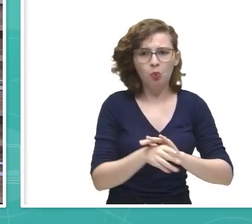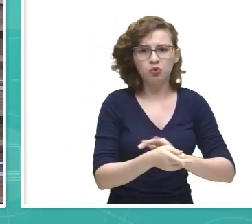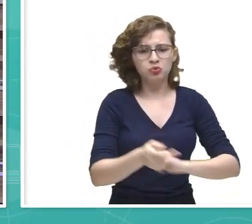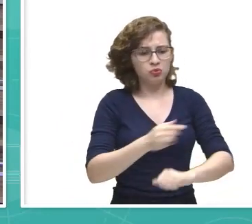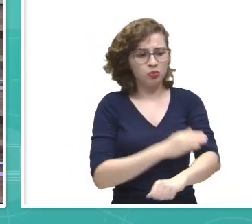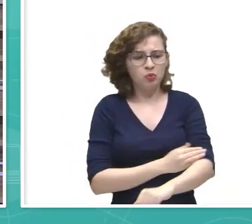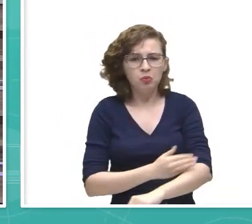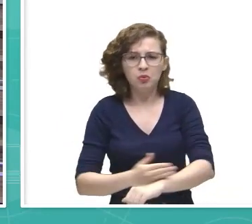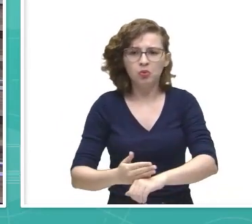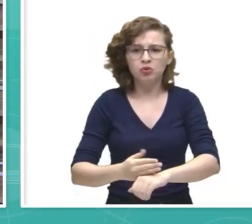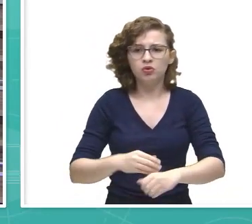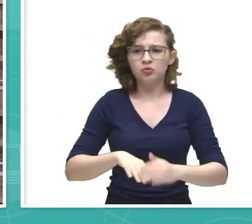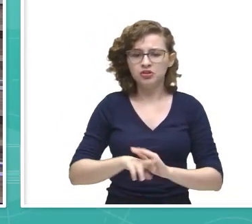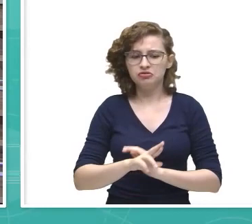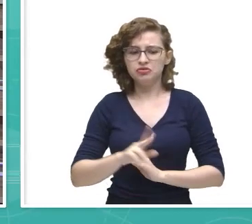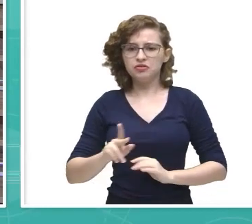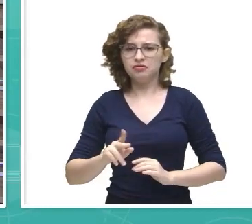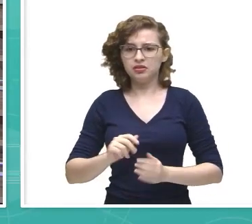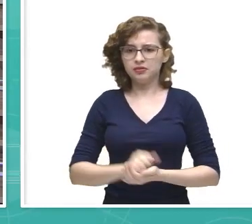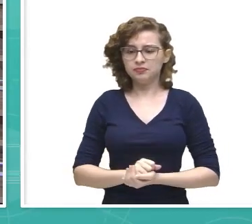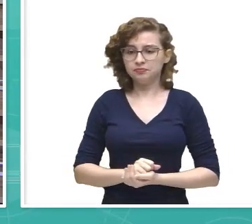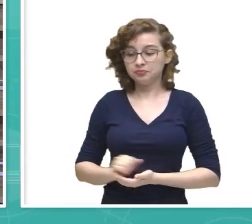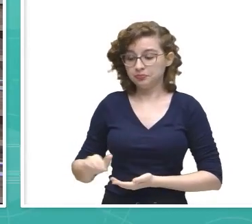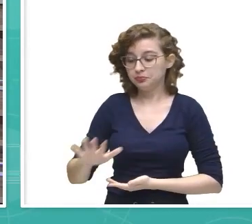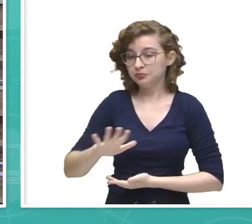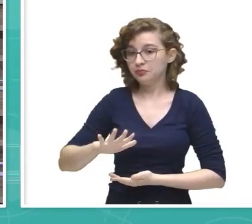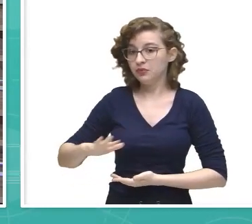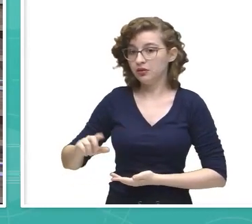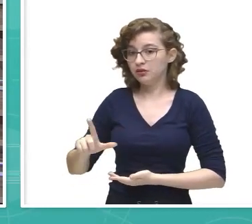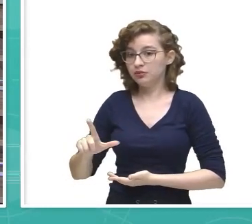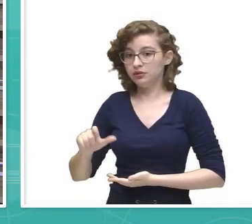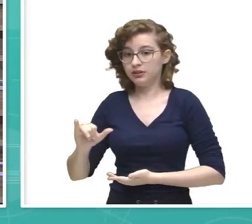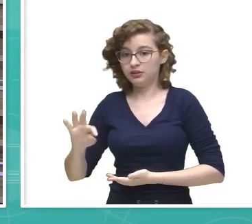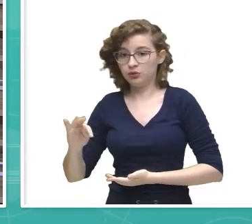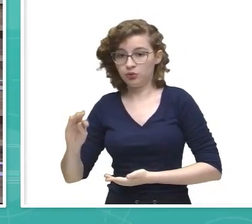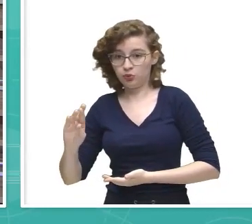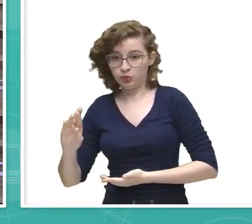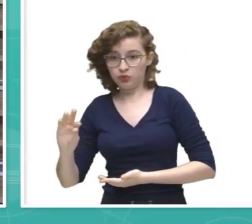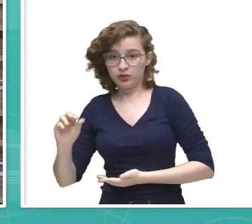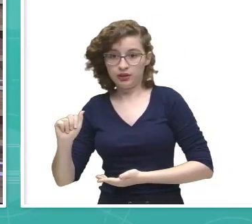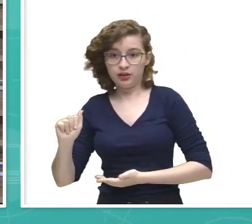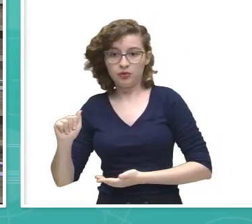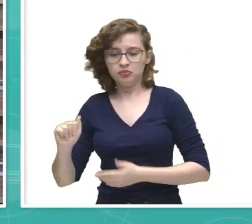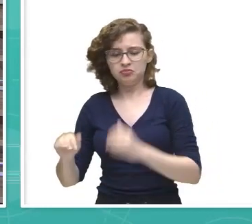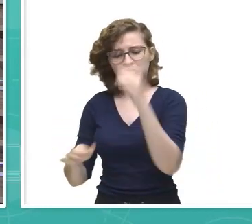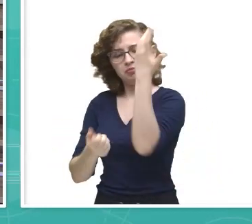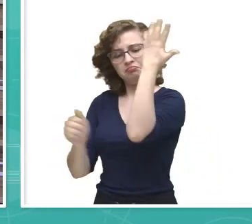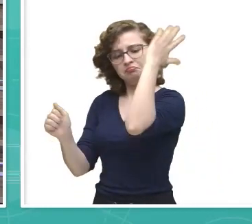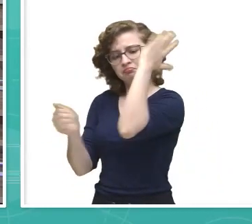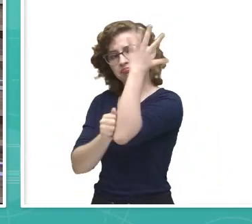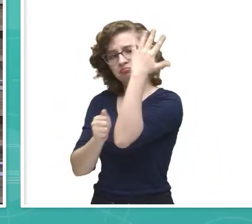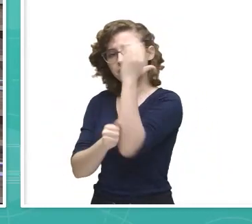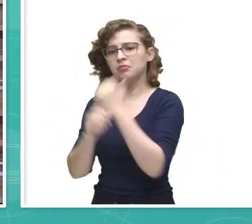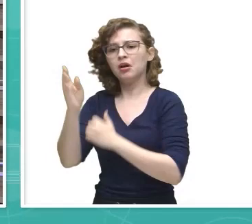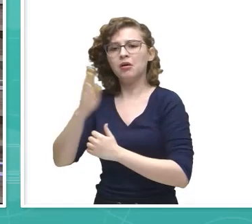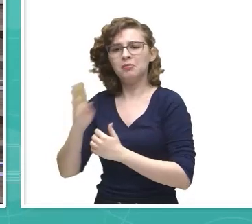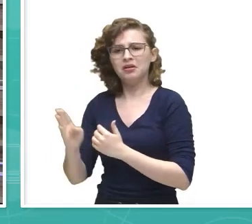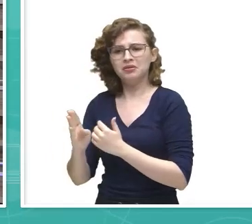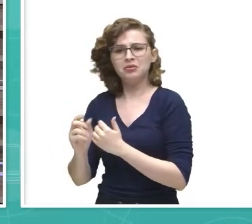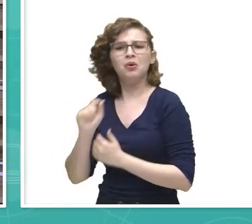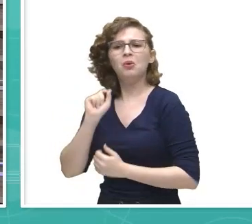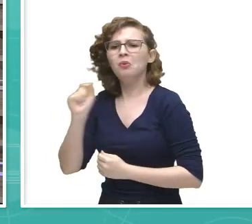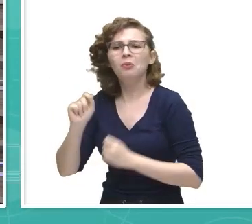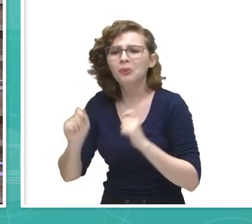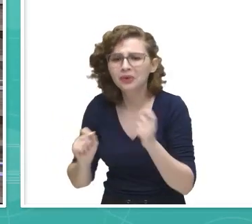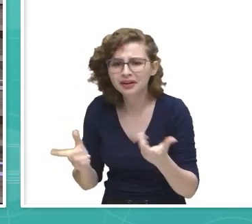eles notaram é que no litoral brasileiro existia uma abundância de pau-brasil. O que seria pau-brasil, professor? Eu nunca vi, nunca